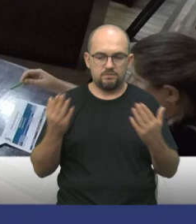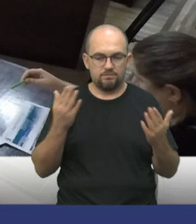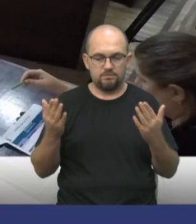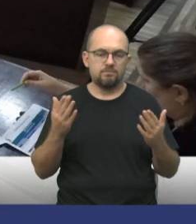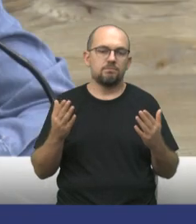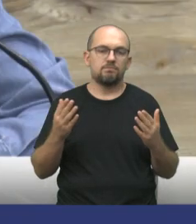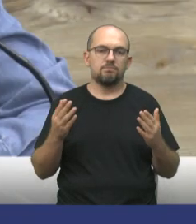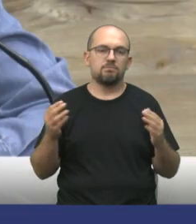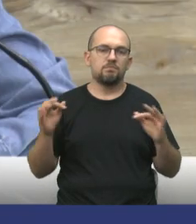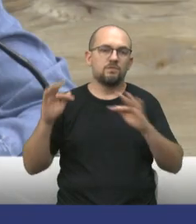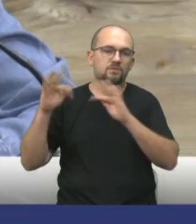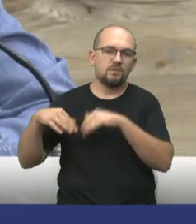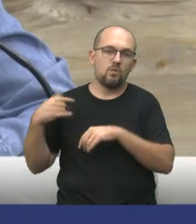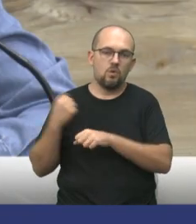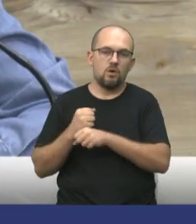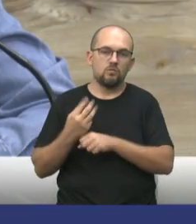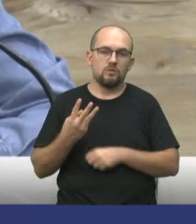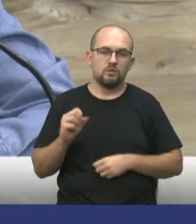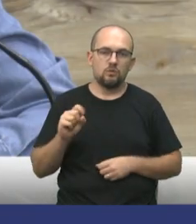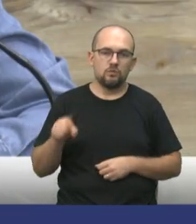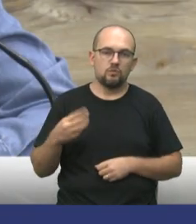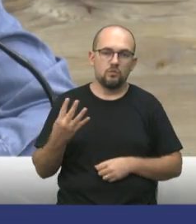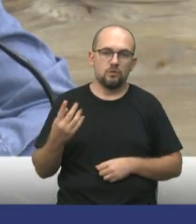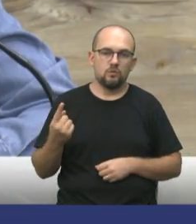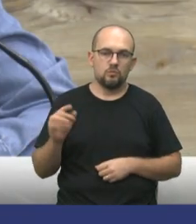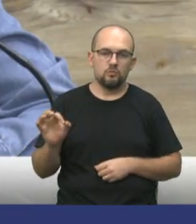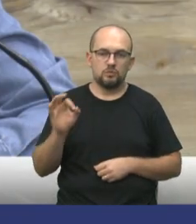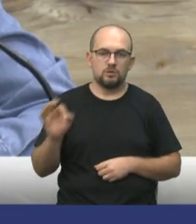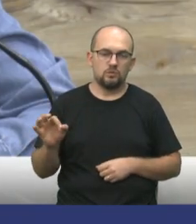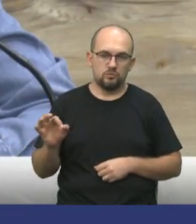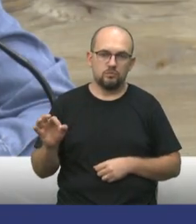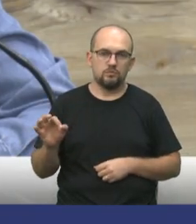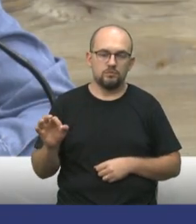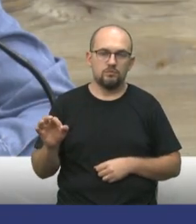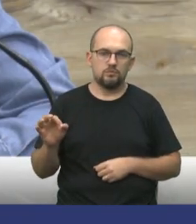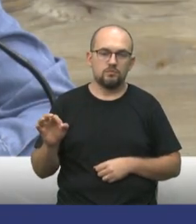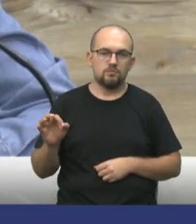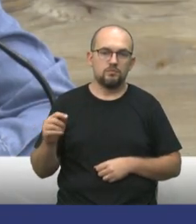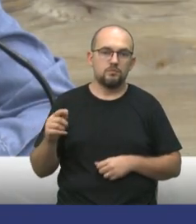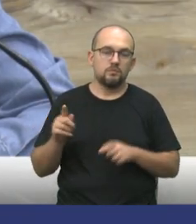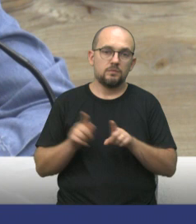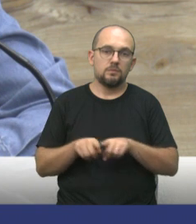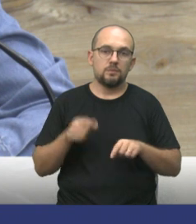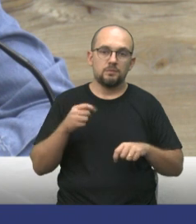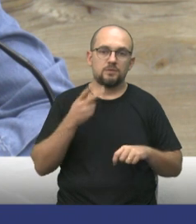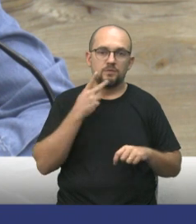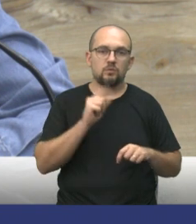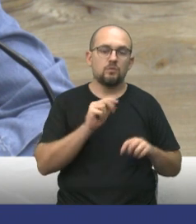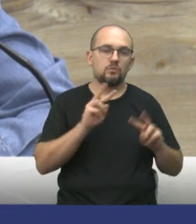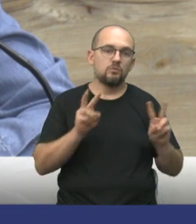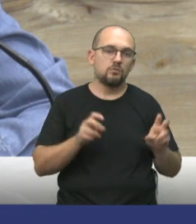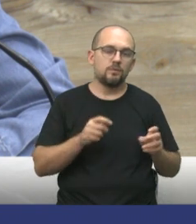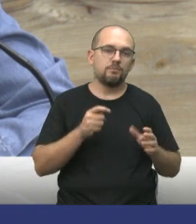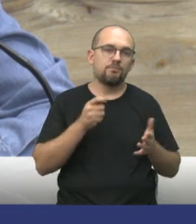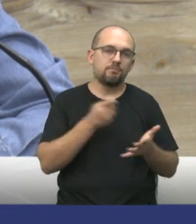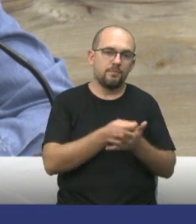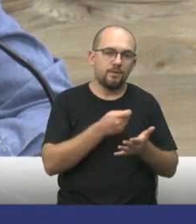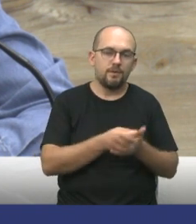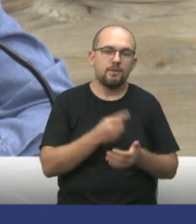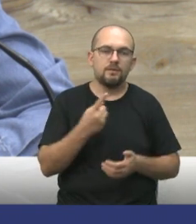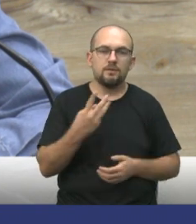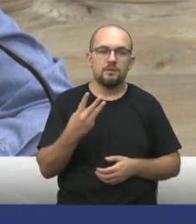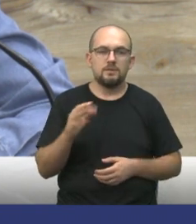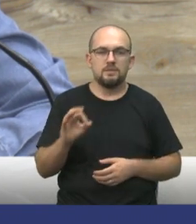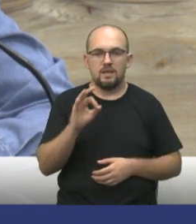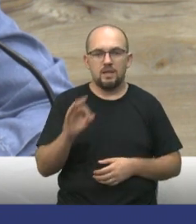com 38,41%. Então, também temos que levar em consideração as despesas com 13º salário, férias, que